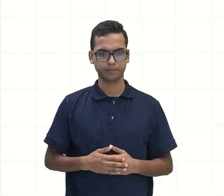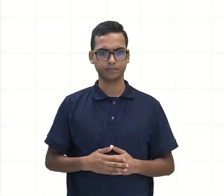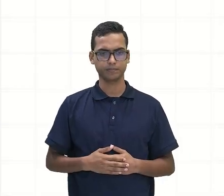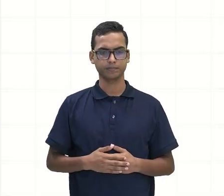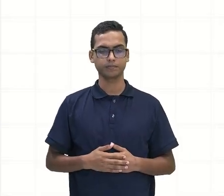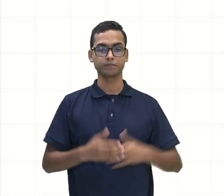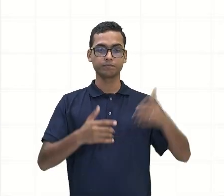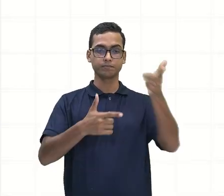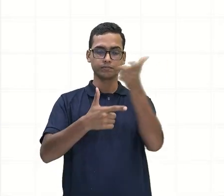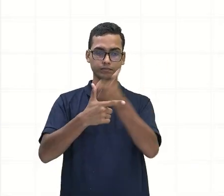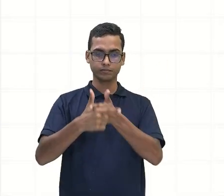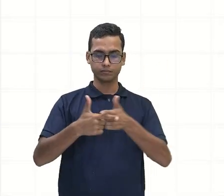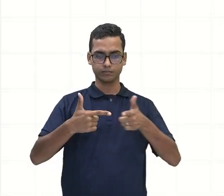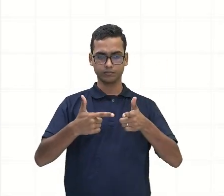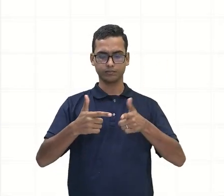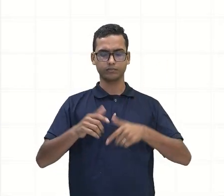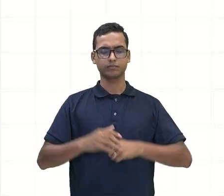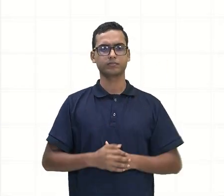dividido